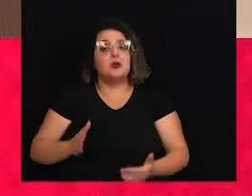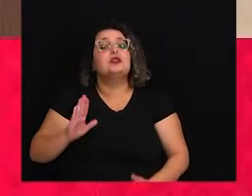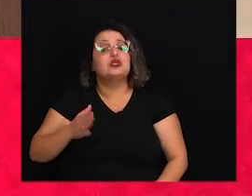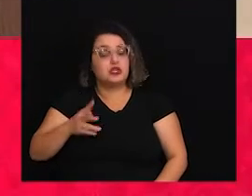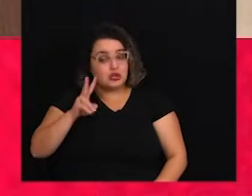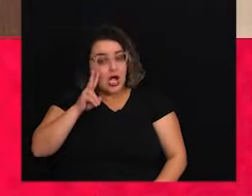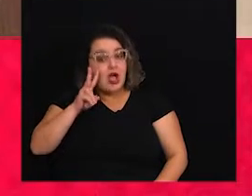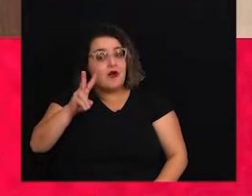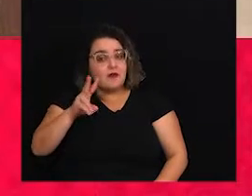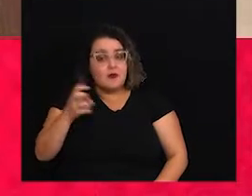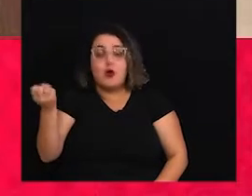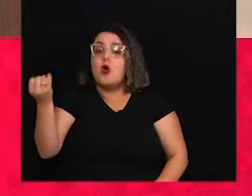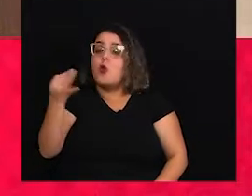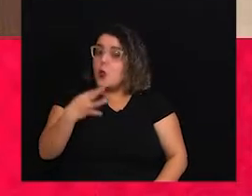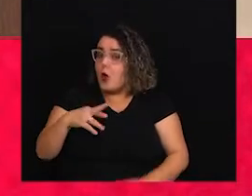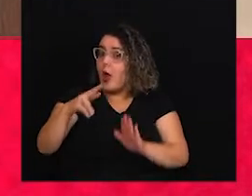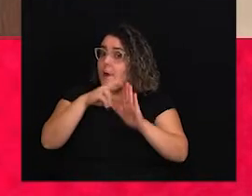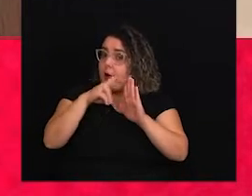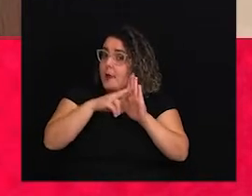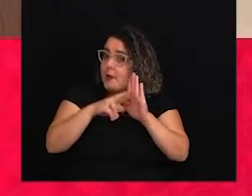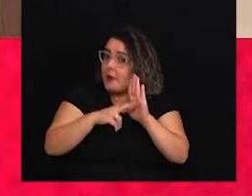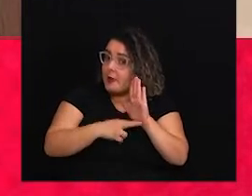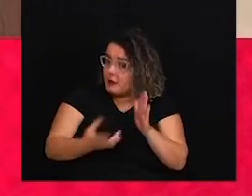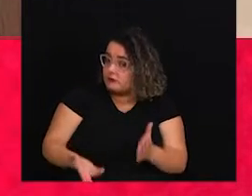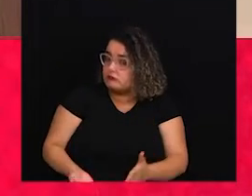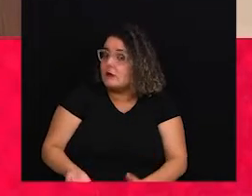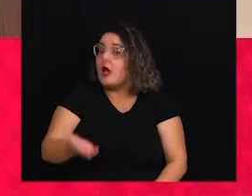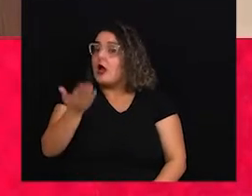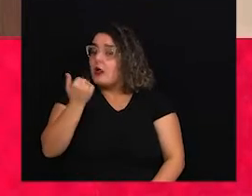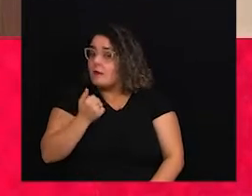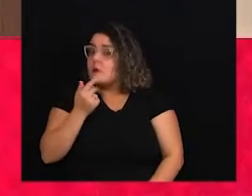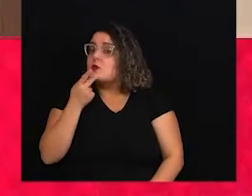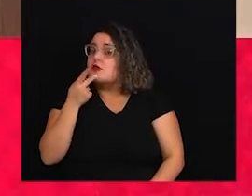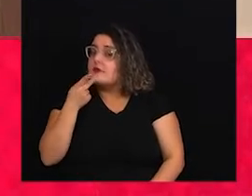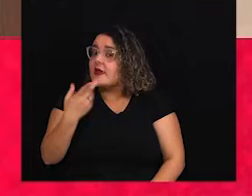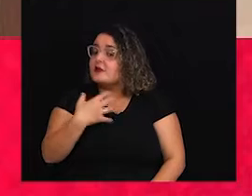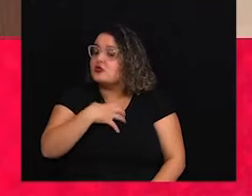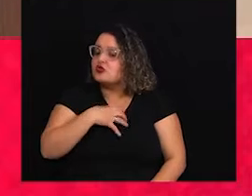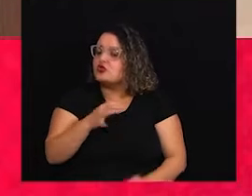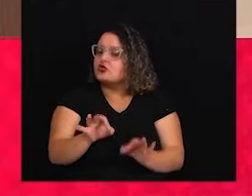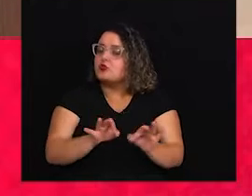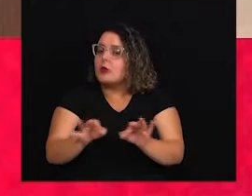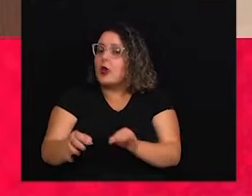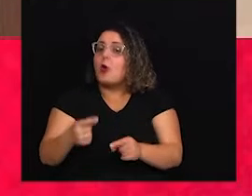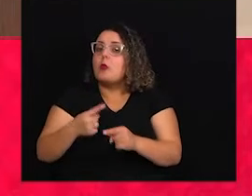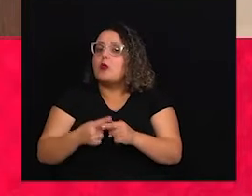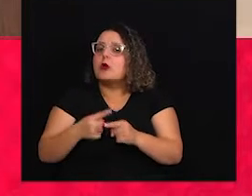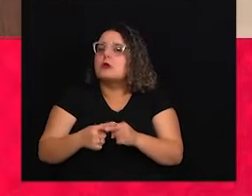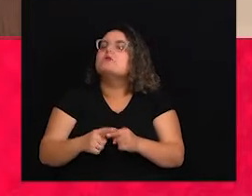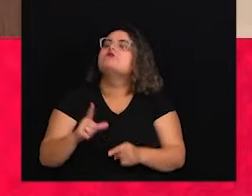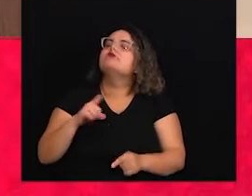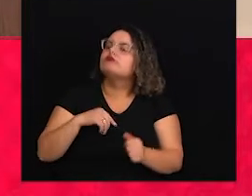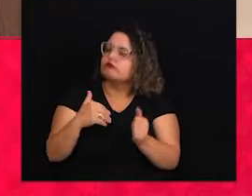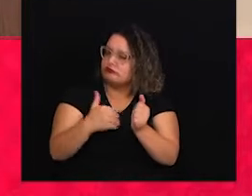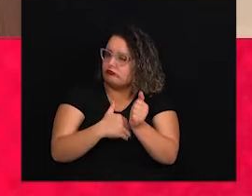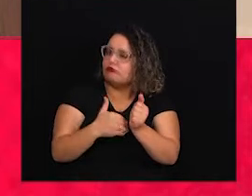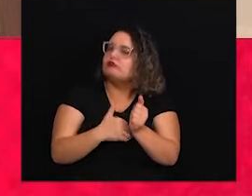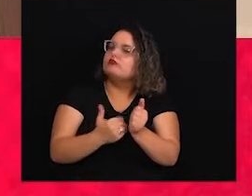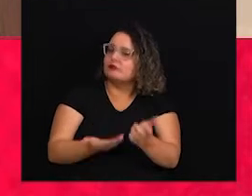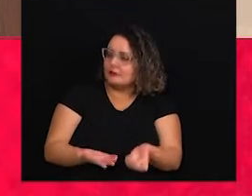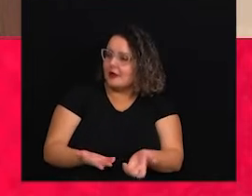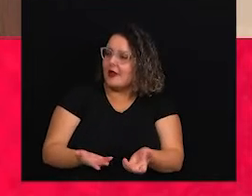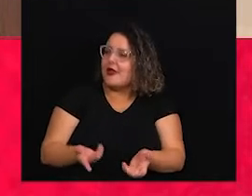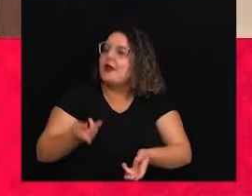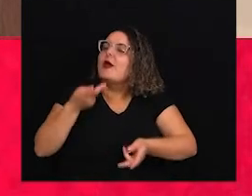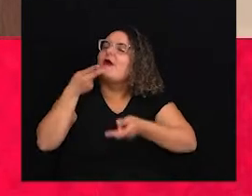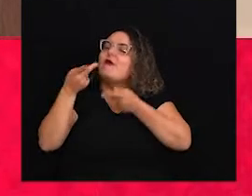Agora que você já conferiu aí as quantidades da receita, vamos falar do modo de preparo, porque tem um pulo do gato e